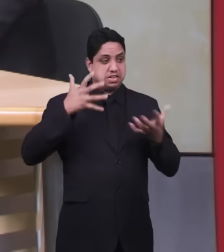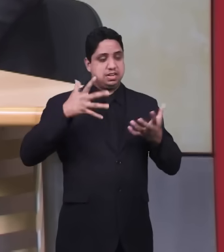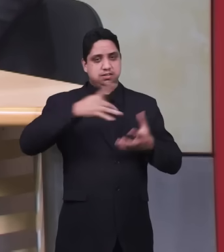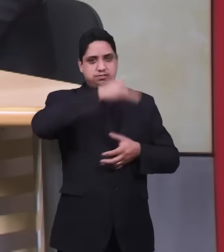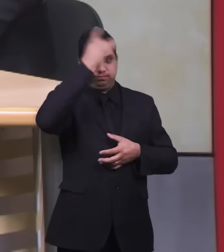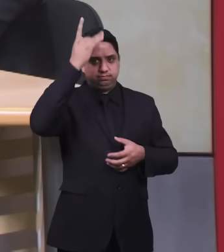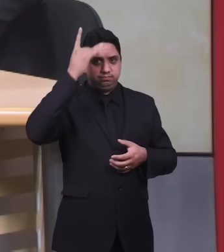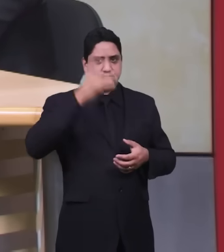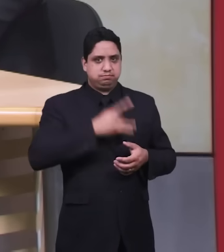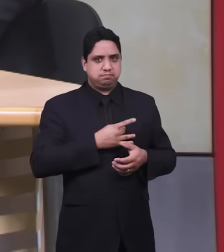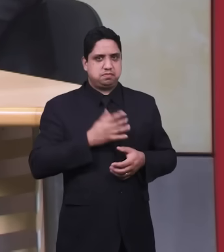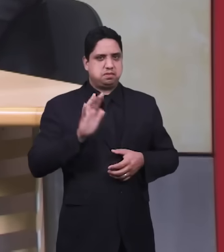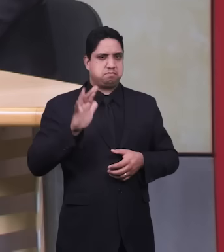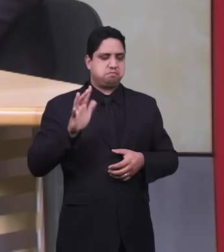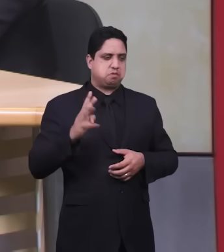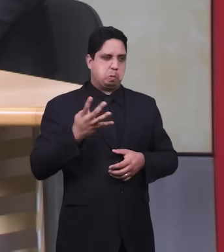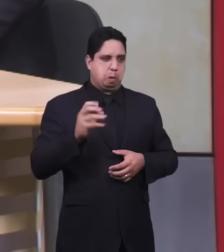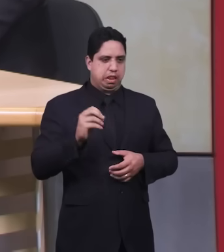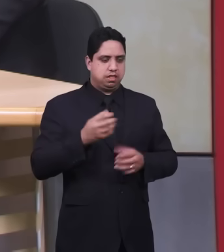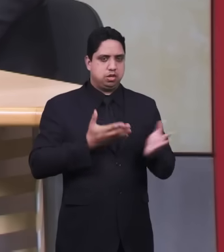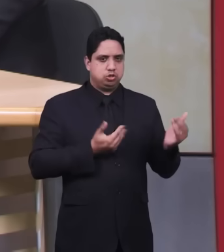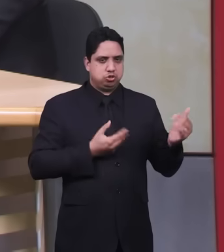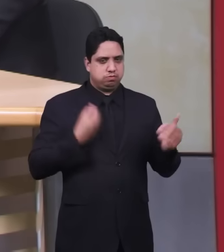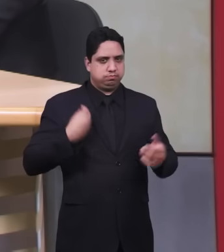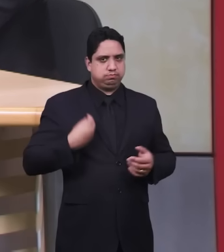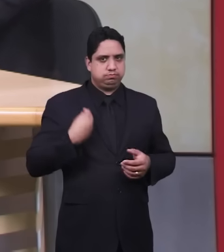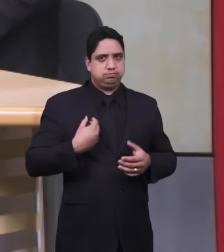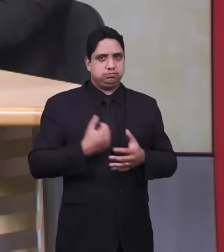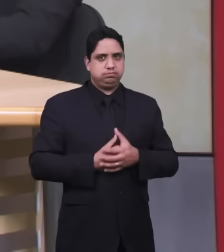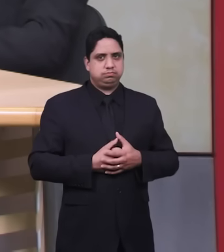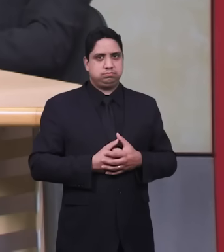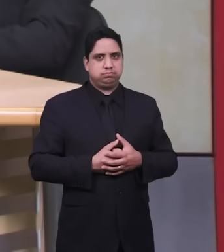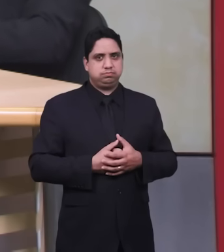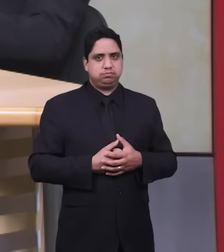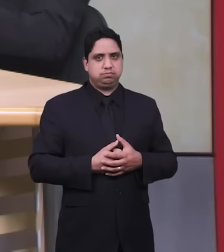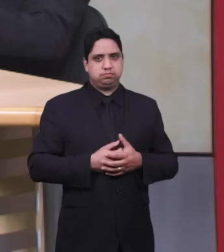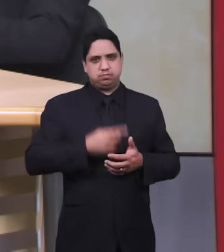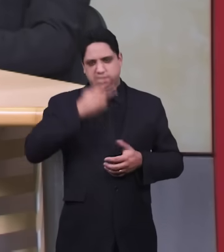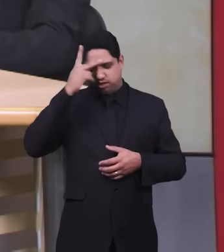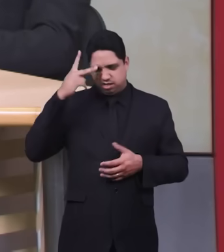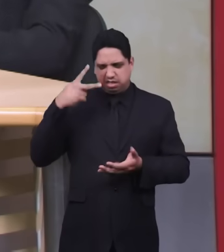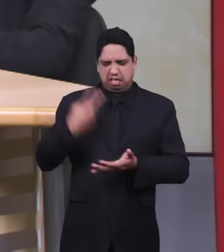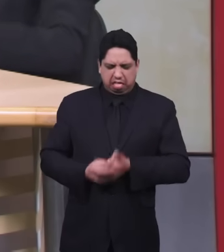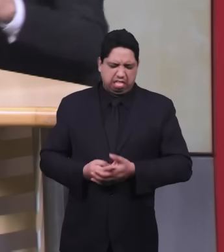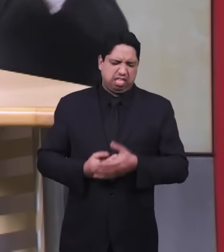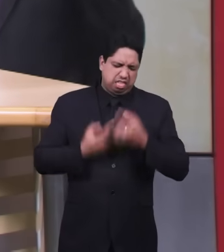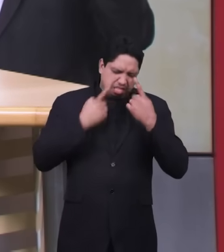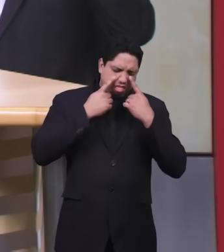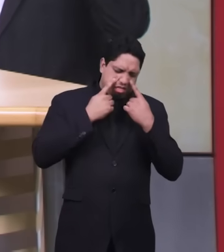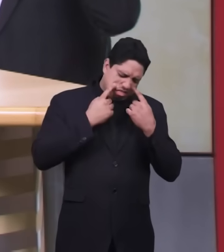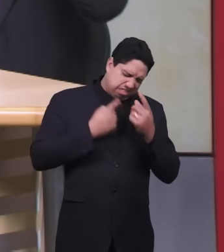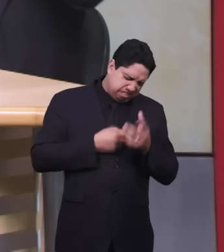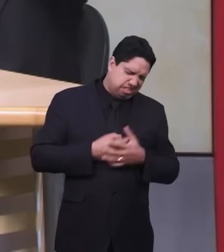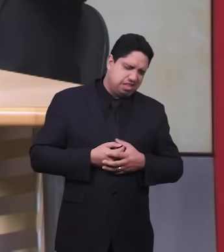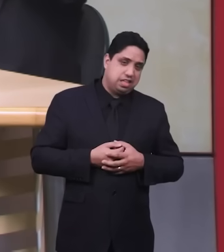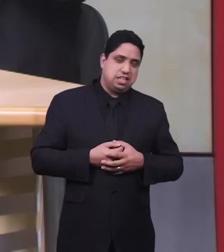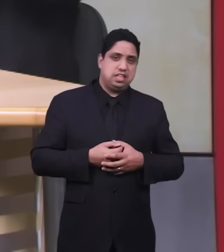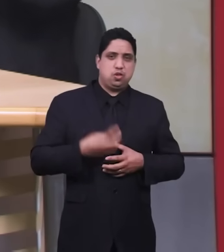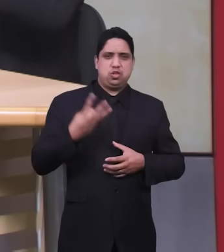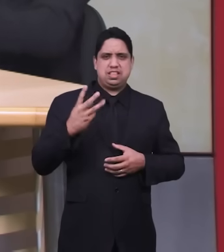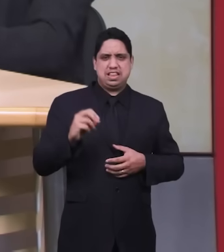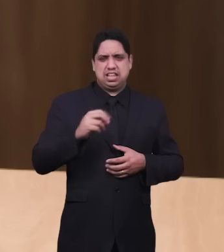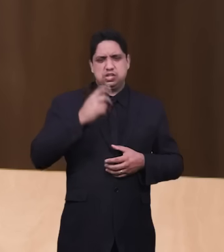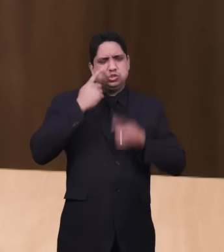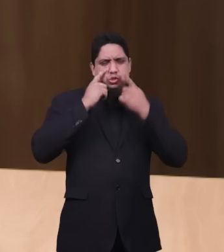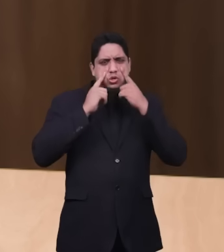Santo. Já tem uns 40 jovens. Rapaz, tinha gente caída pelo chão, chorando. Rapaz, eu não tinha uns